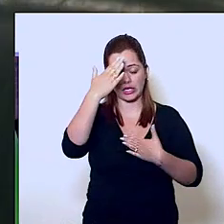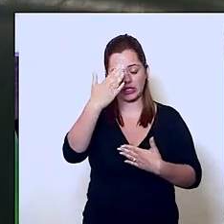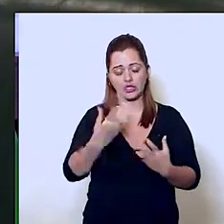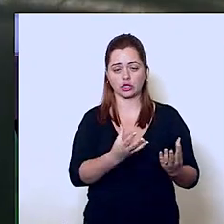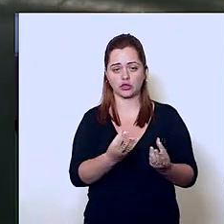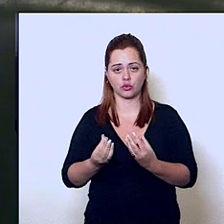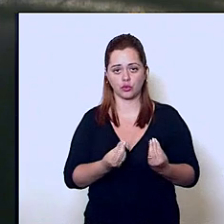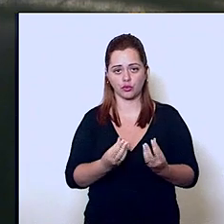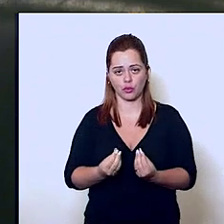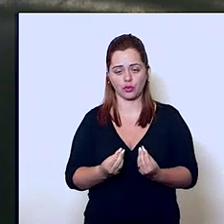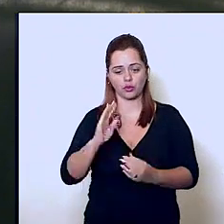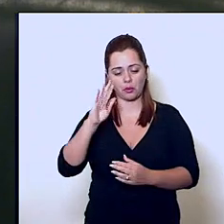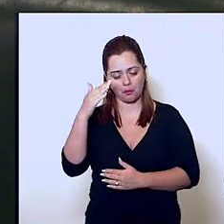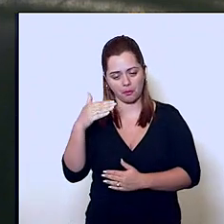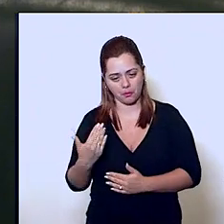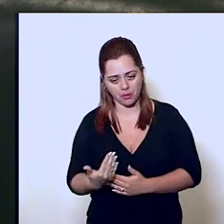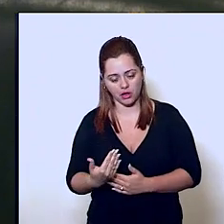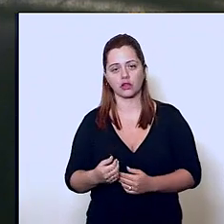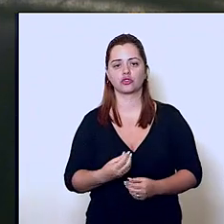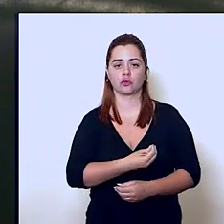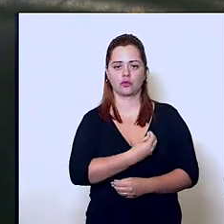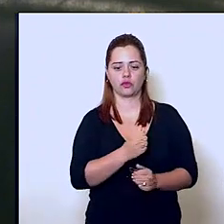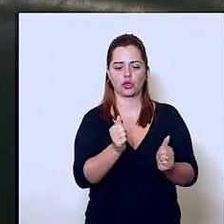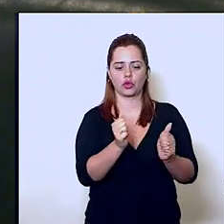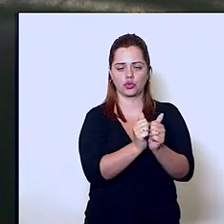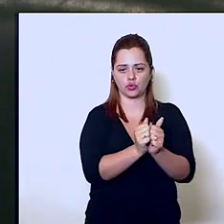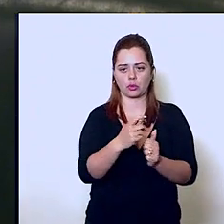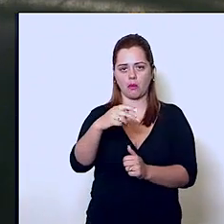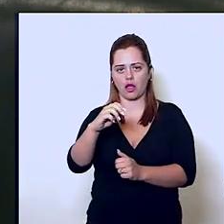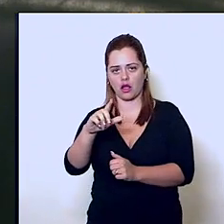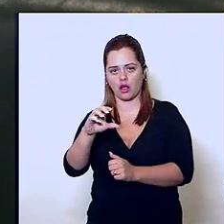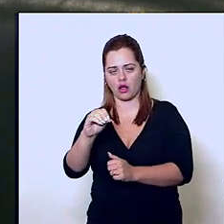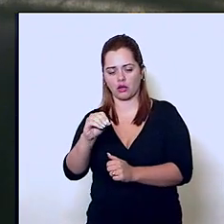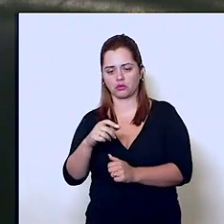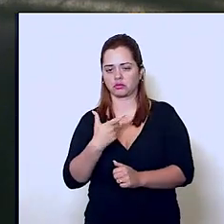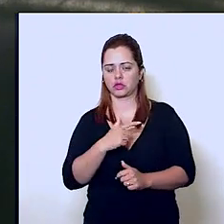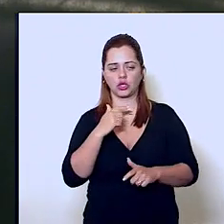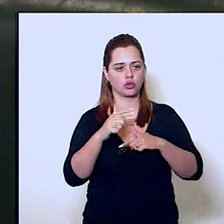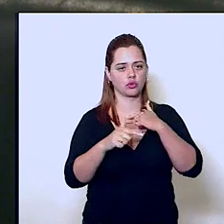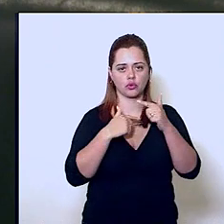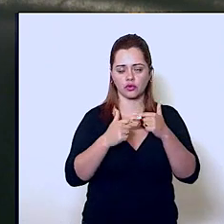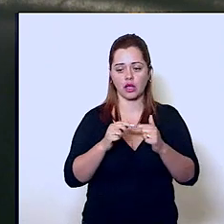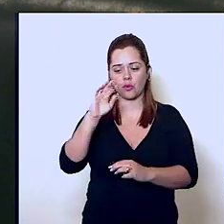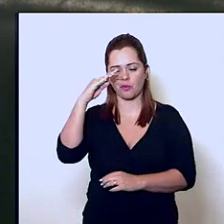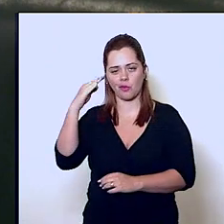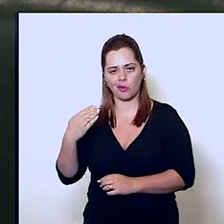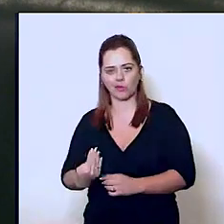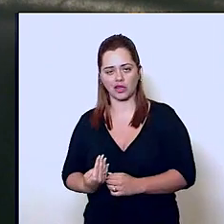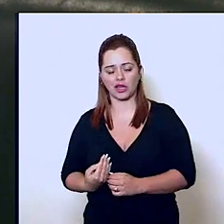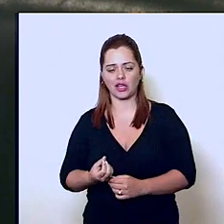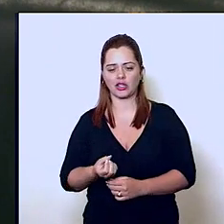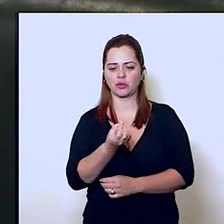dessa convivência. Sem dúvida nenhuma, hoje nos deparamos numa homenagem singela a um dos maiores vultos da